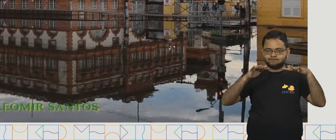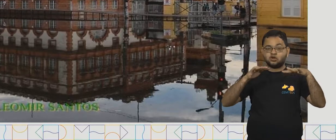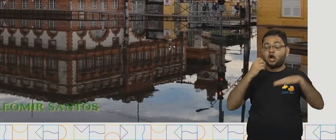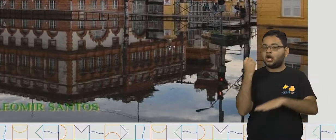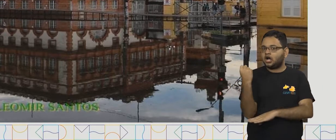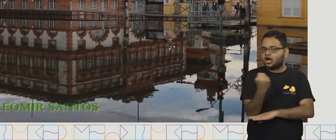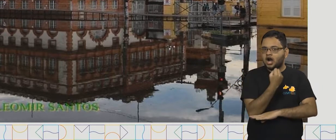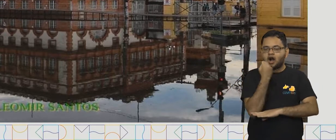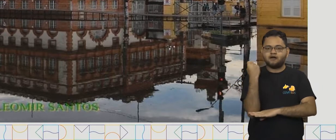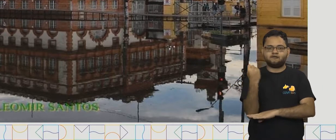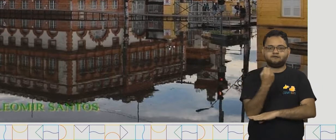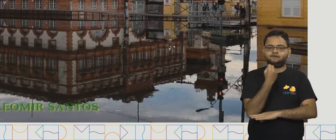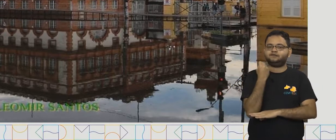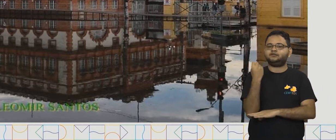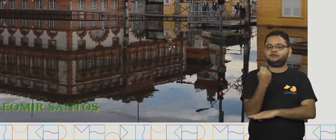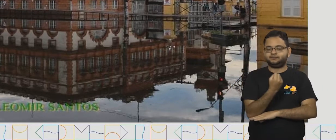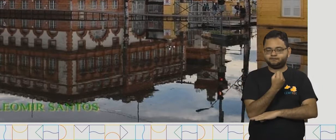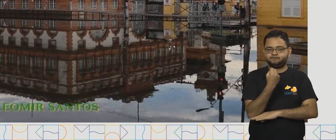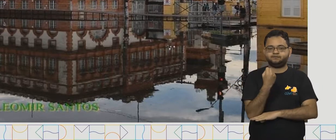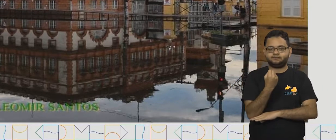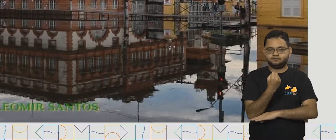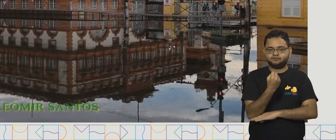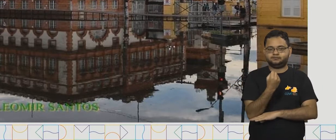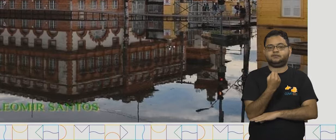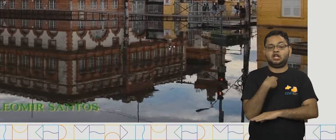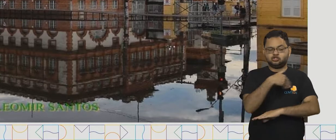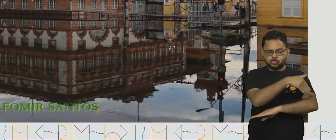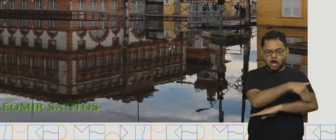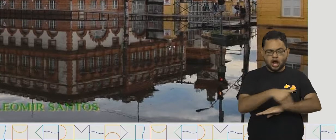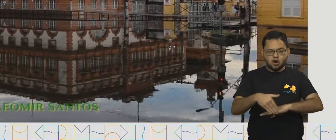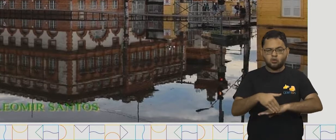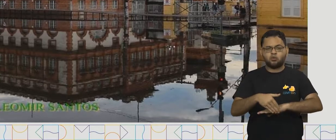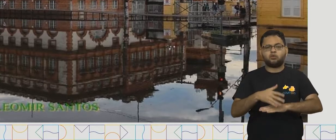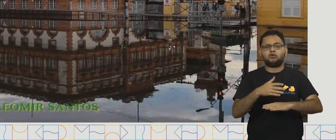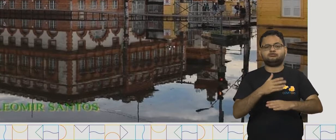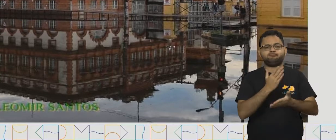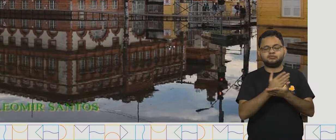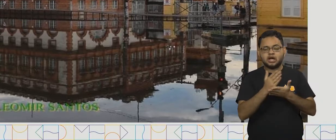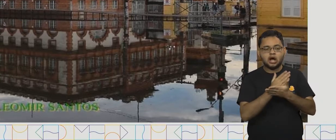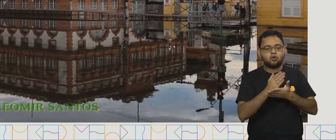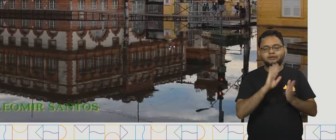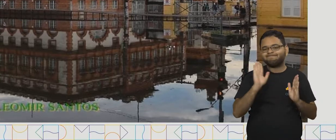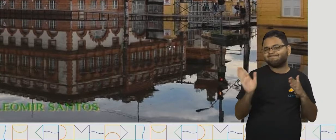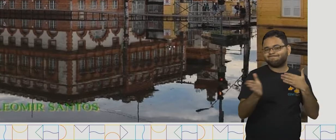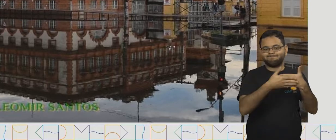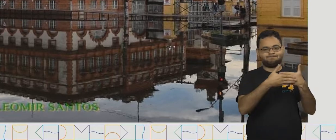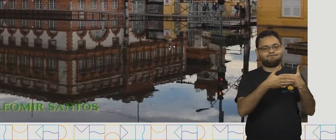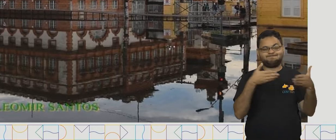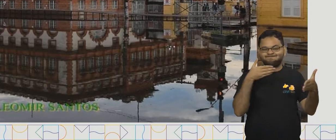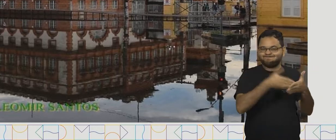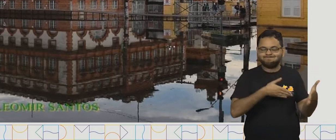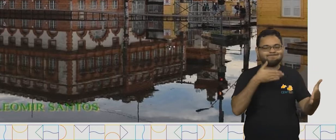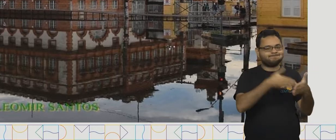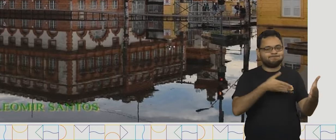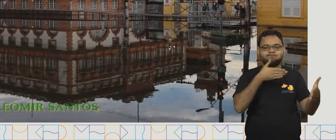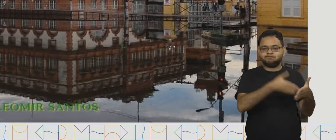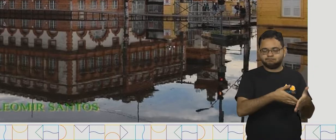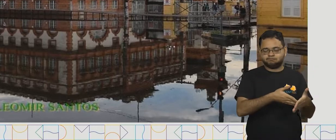enchente severa e deixou grande parte das ruas impossibilitadas de